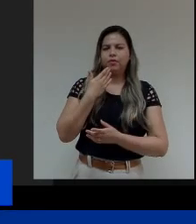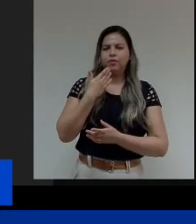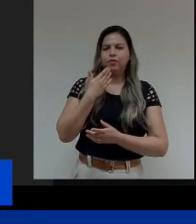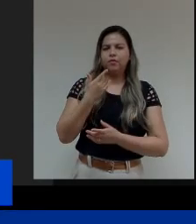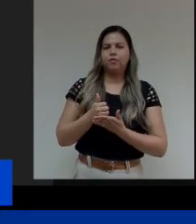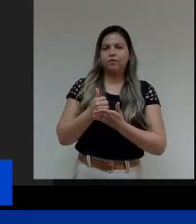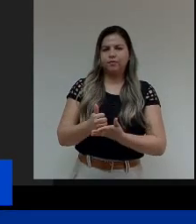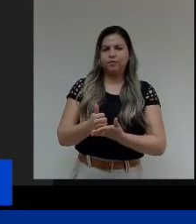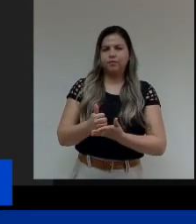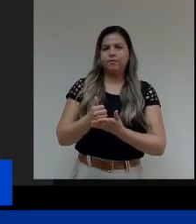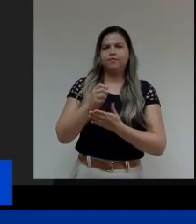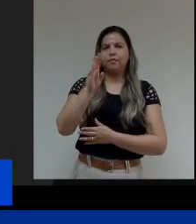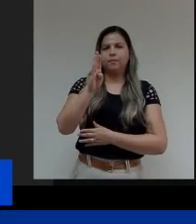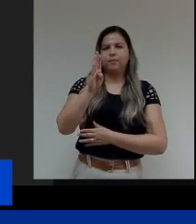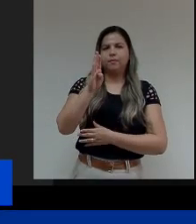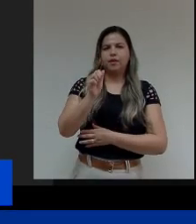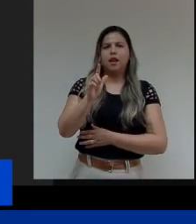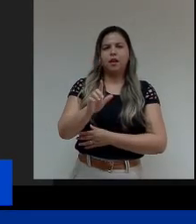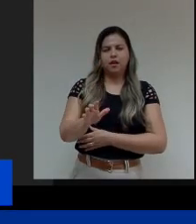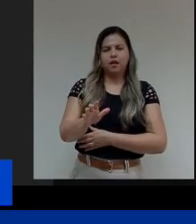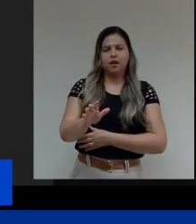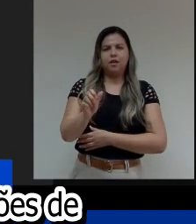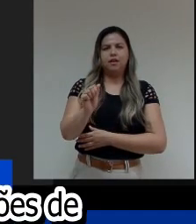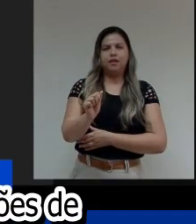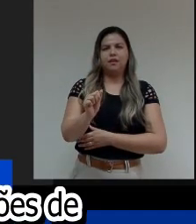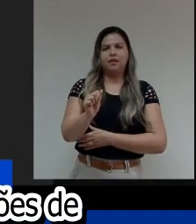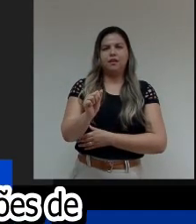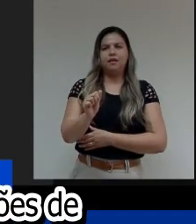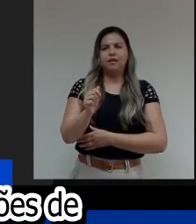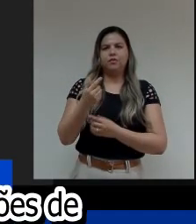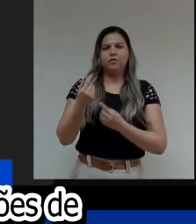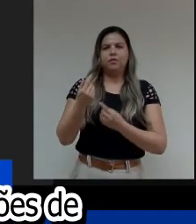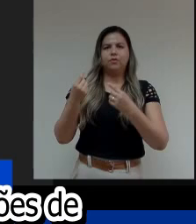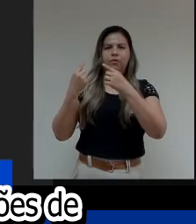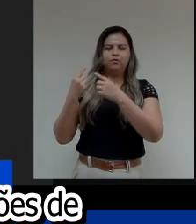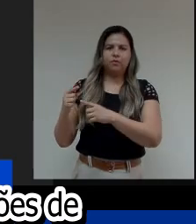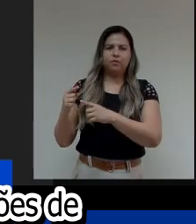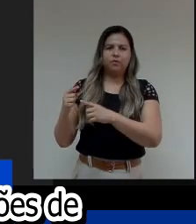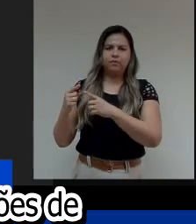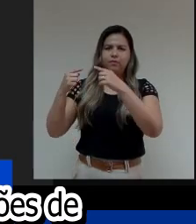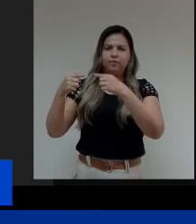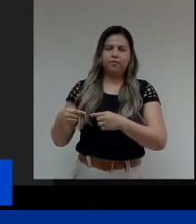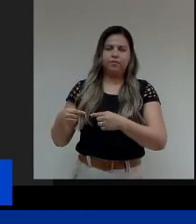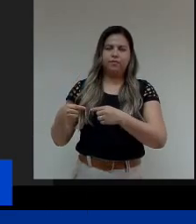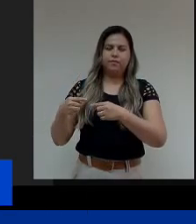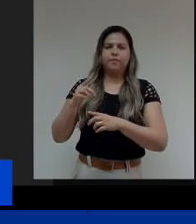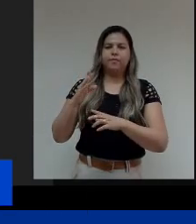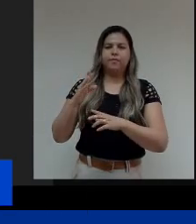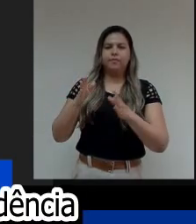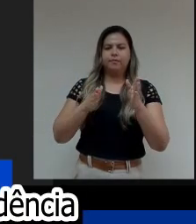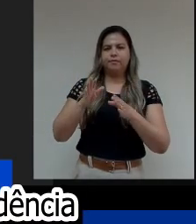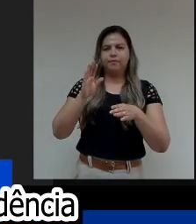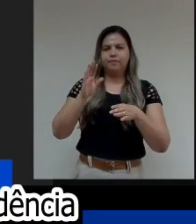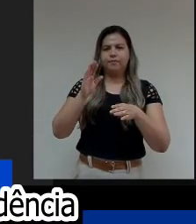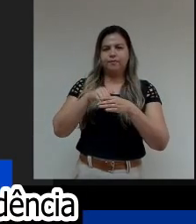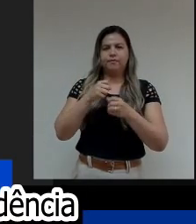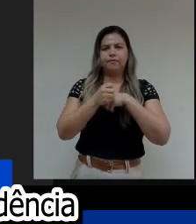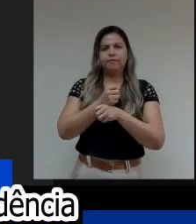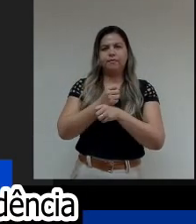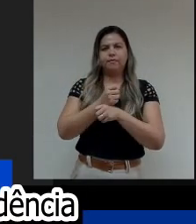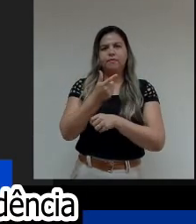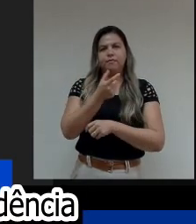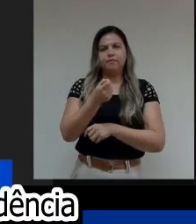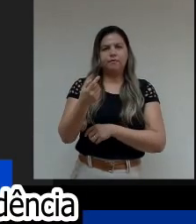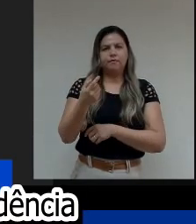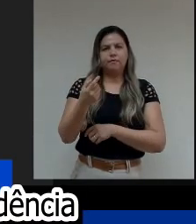é o Bala, né? Vulgo Bala, seu oponente no cargo majoritário nestas eleições de 2024. Isso em razão